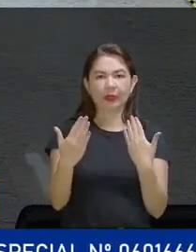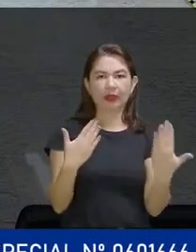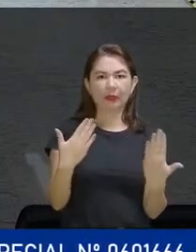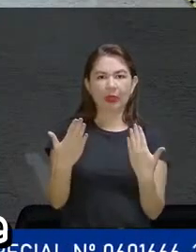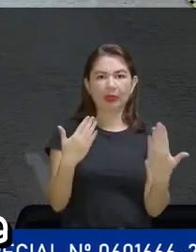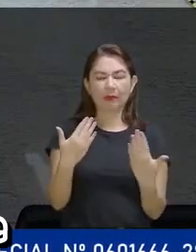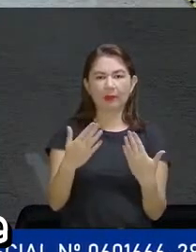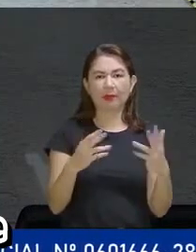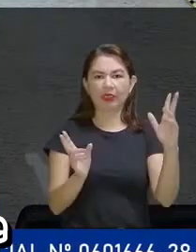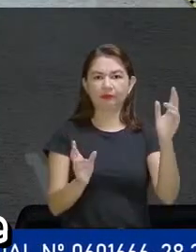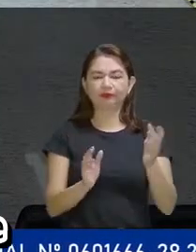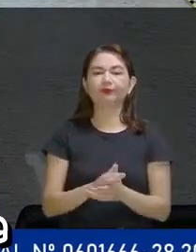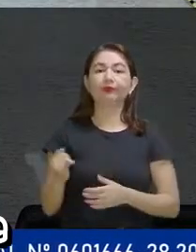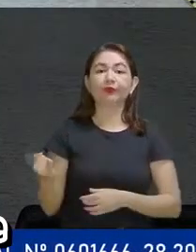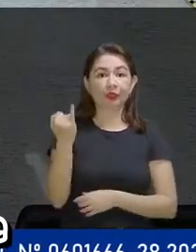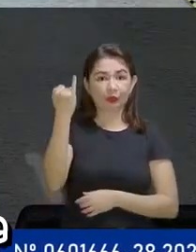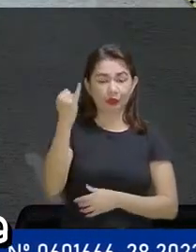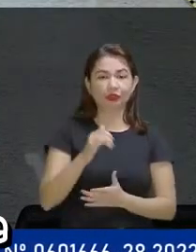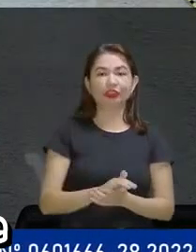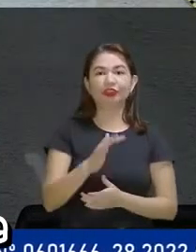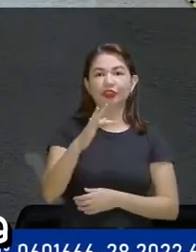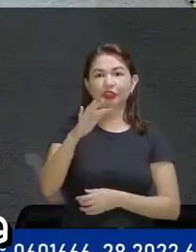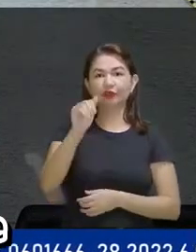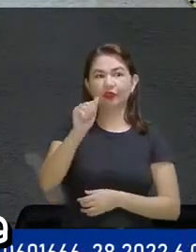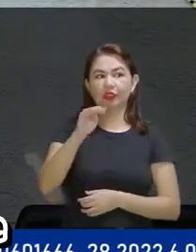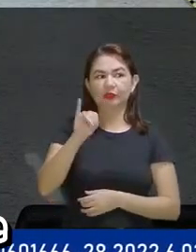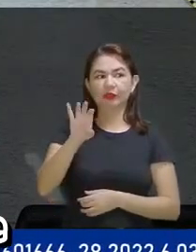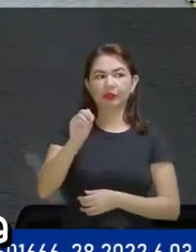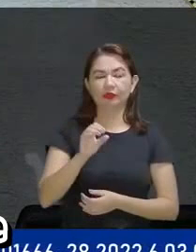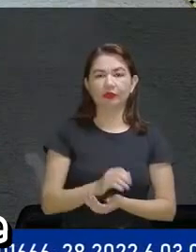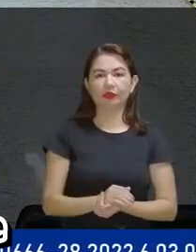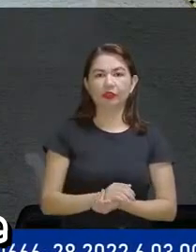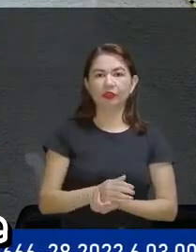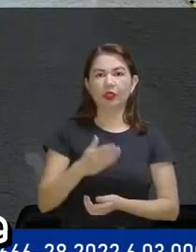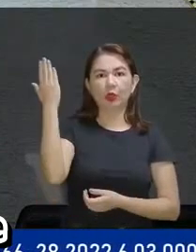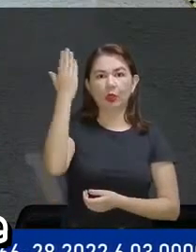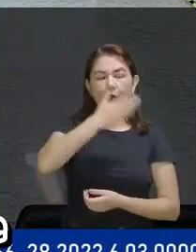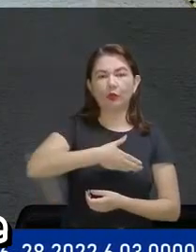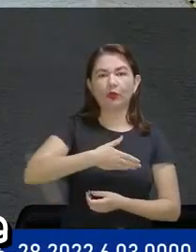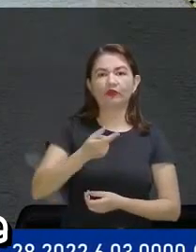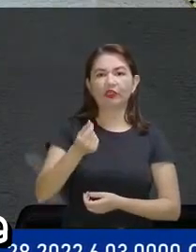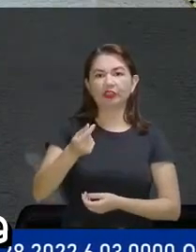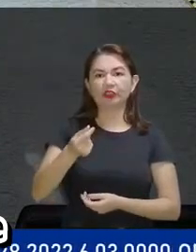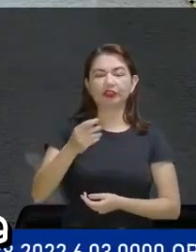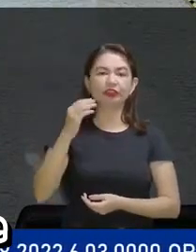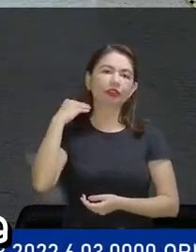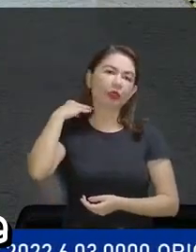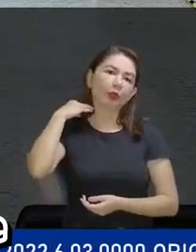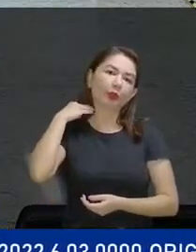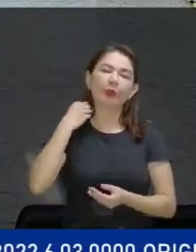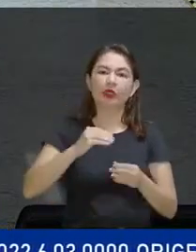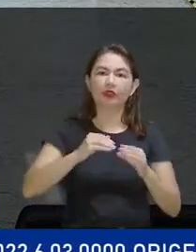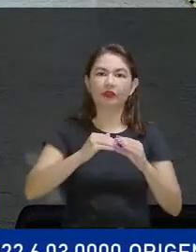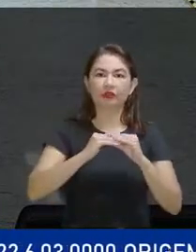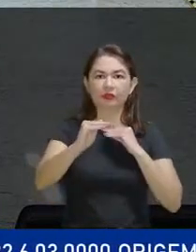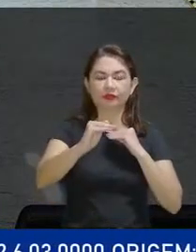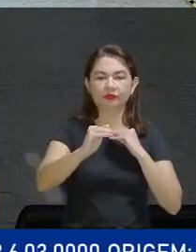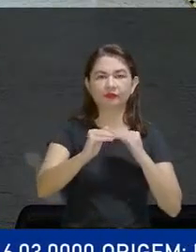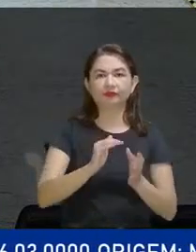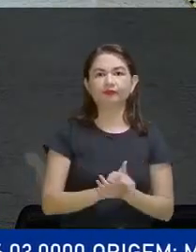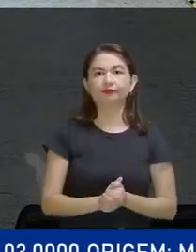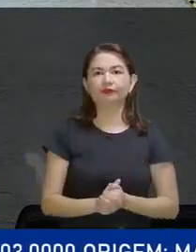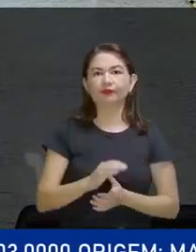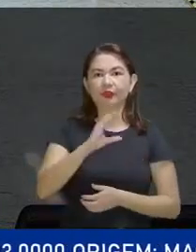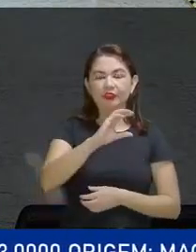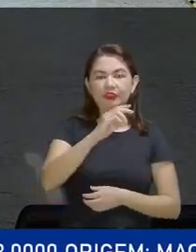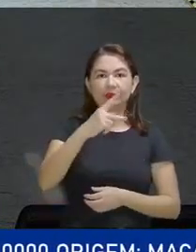eles. Destaca-se que Fábio Jucá envia o comprovante de transferência oriunda de sua conta pessoal, vinculada ao seu